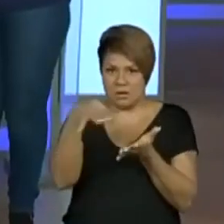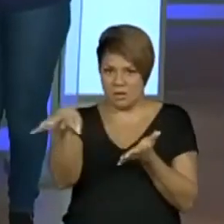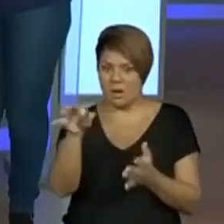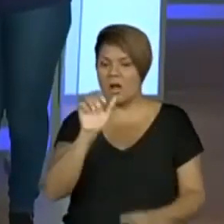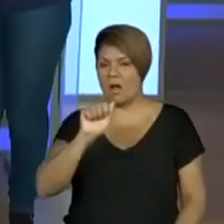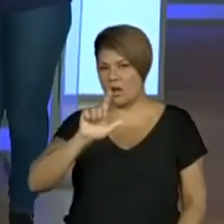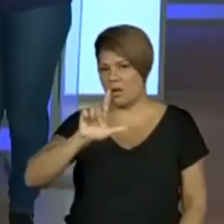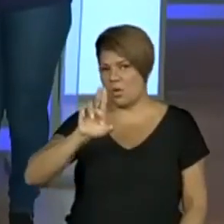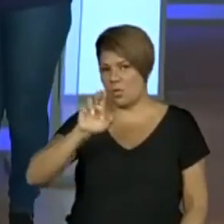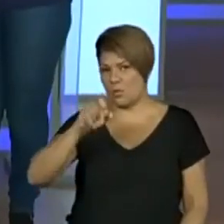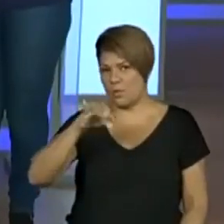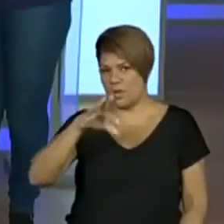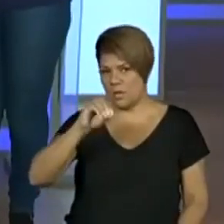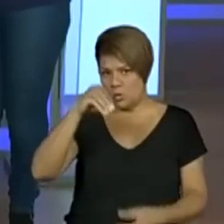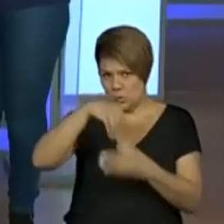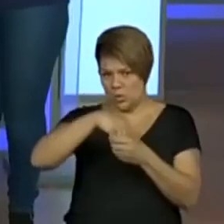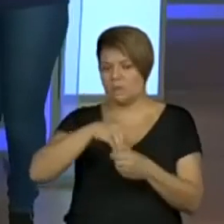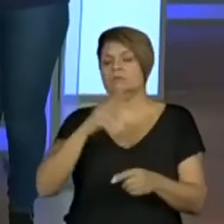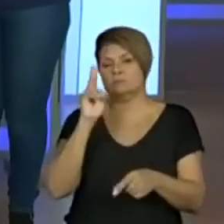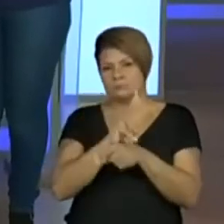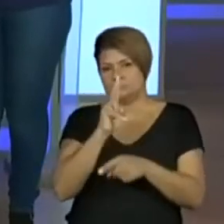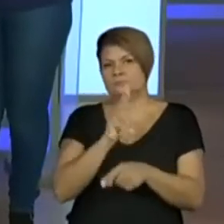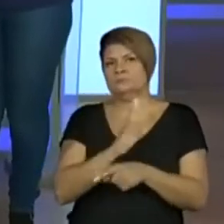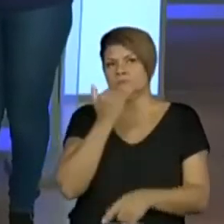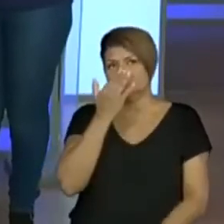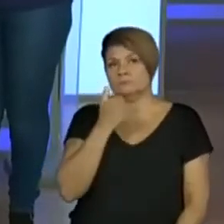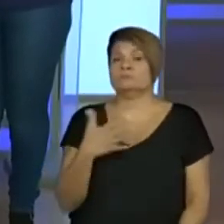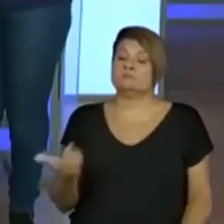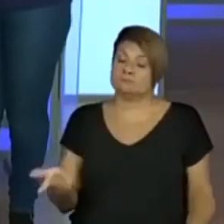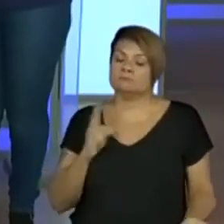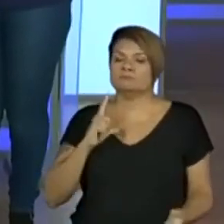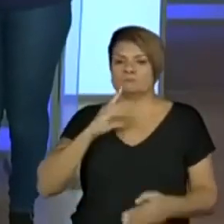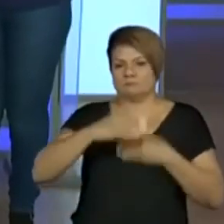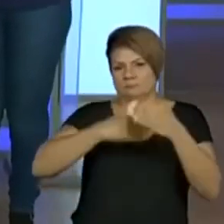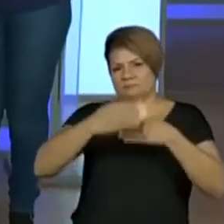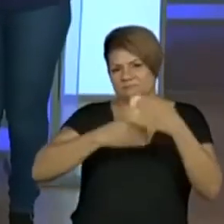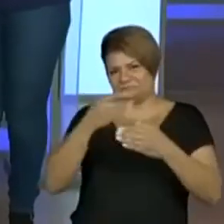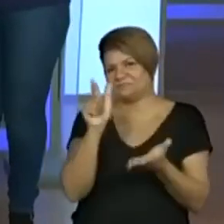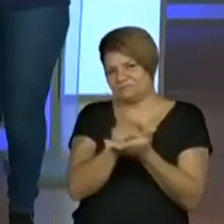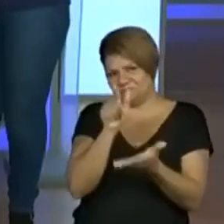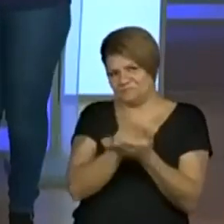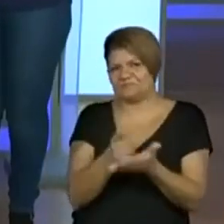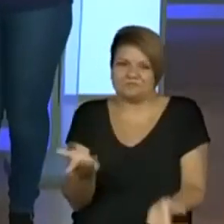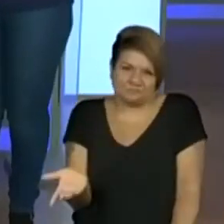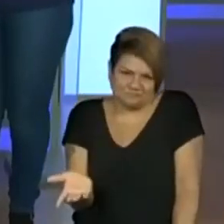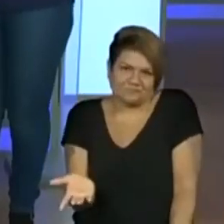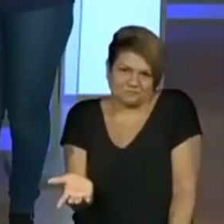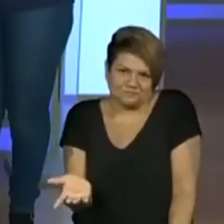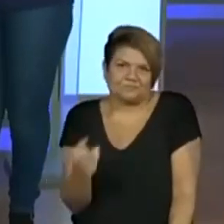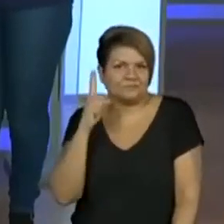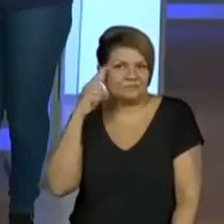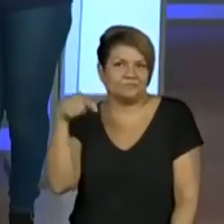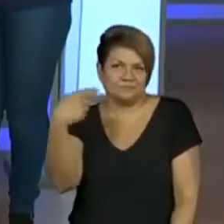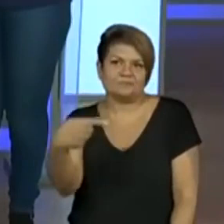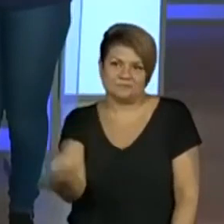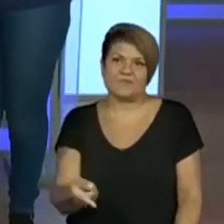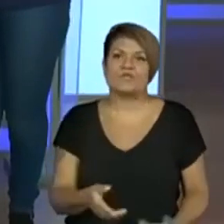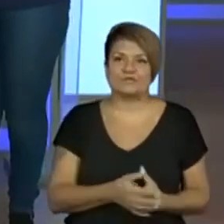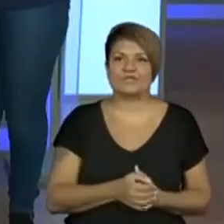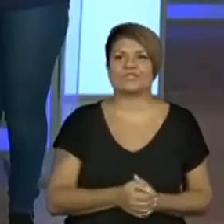e a gente tem o papel né que faz parte da vida nosso dia nosso dia a dia